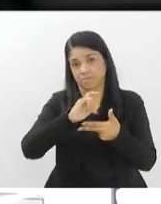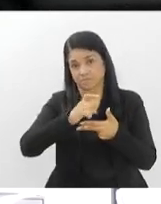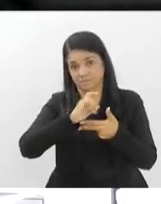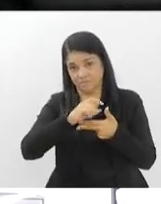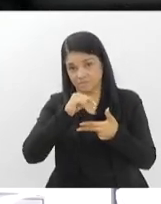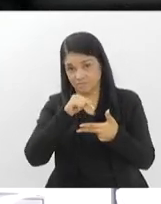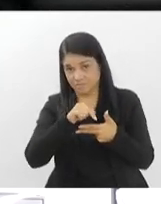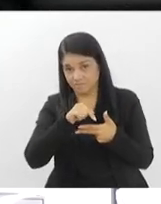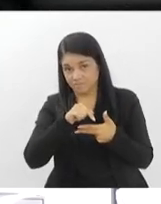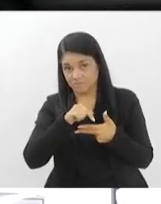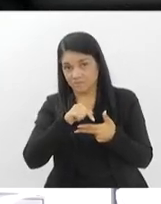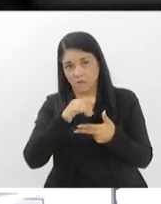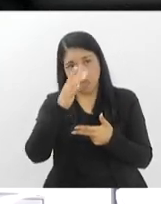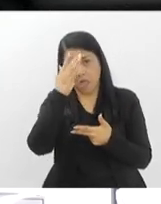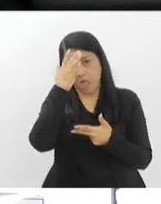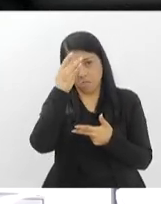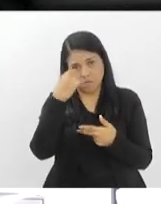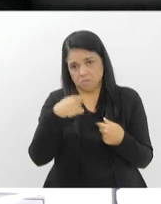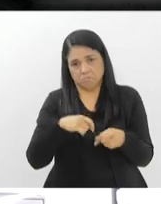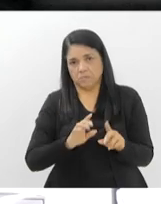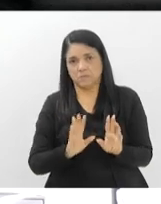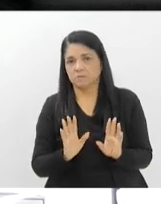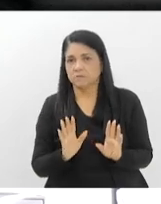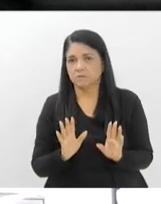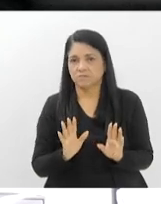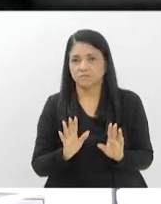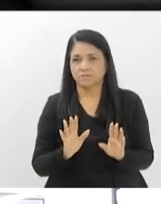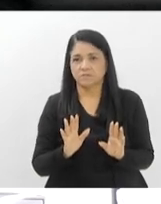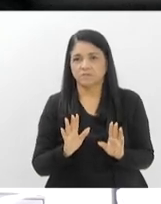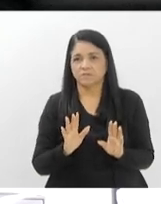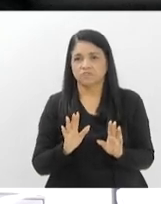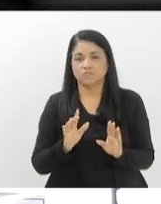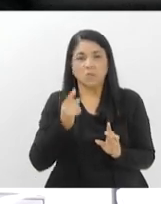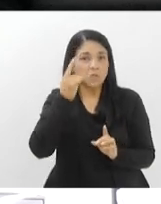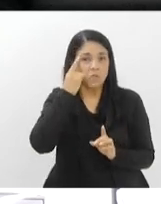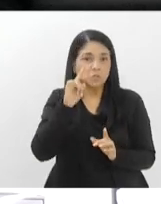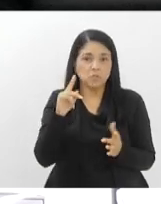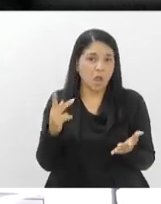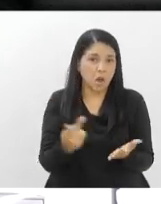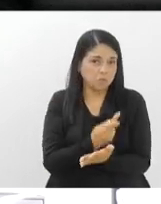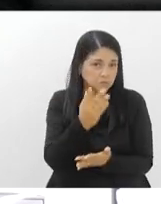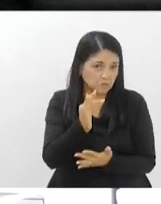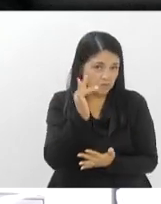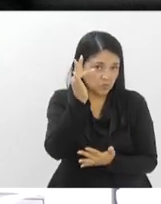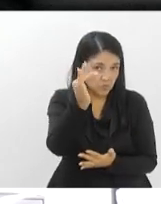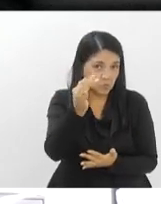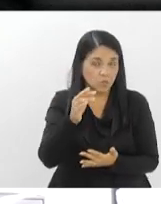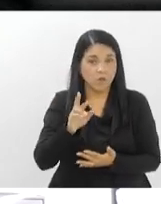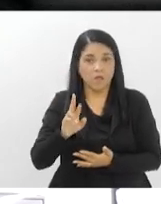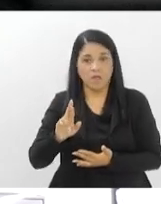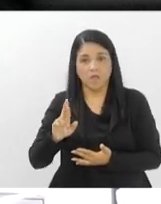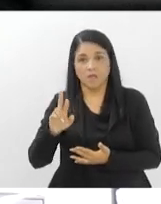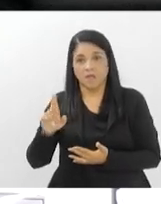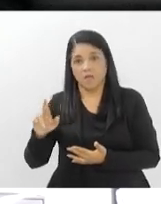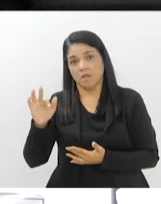implantar também amanhã. Eu não sei nem o que vai acontecer futuramente com o RRF,